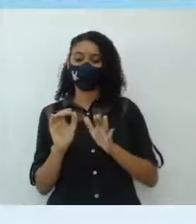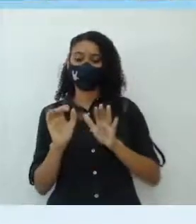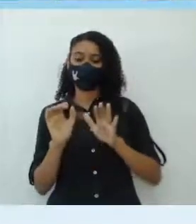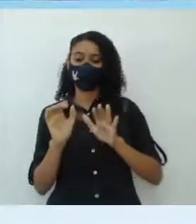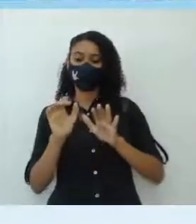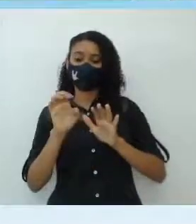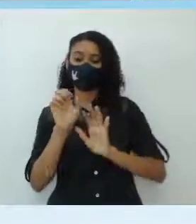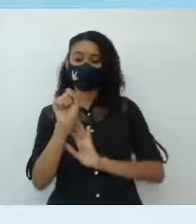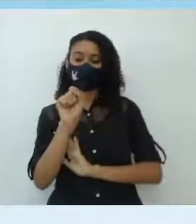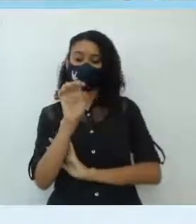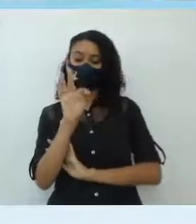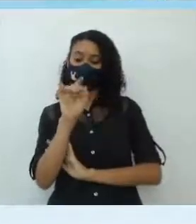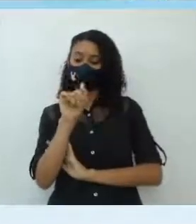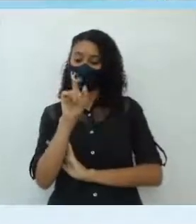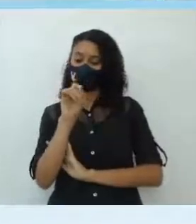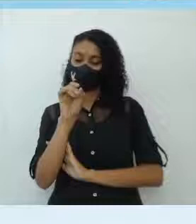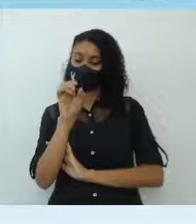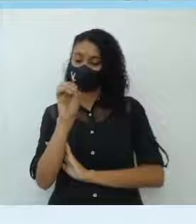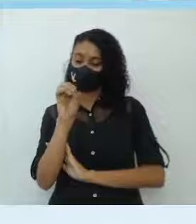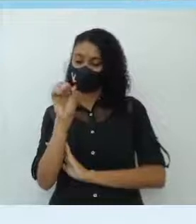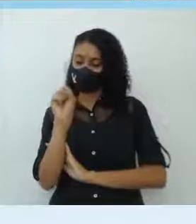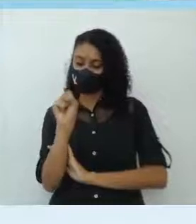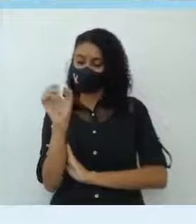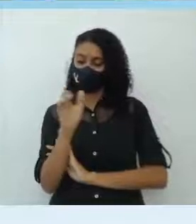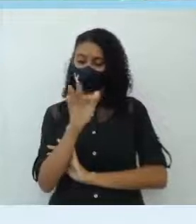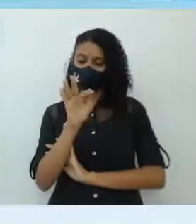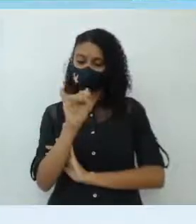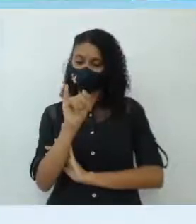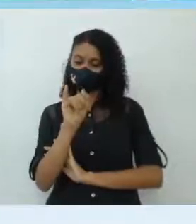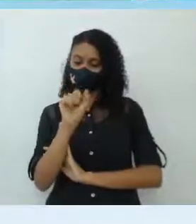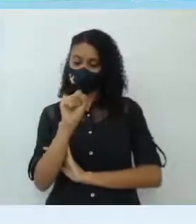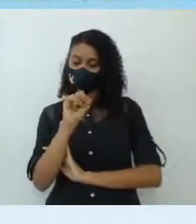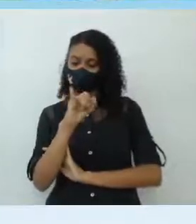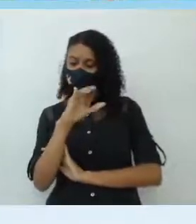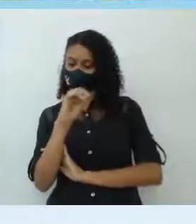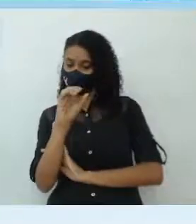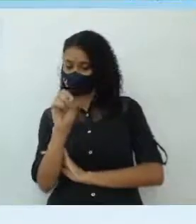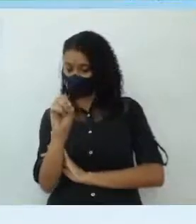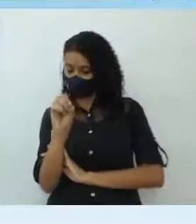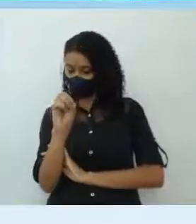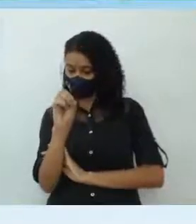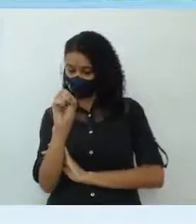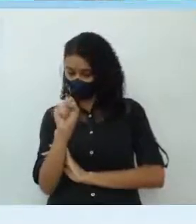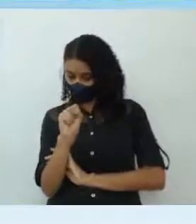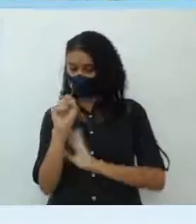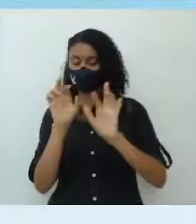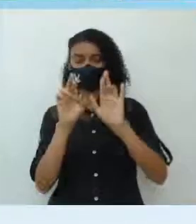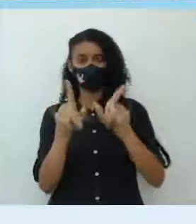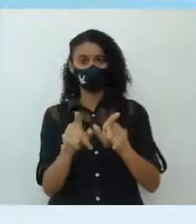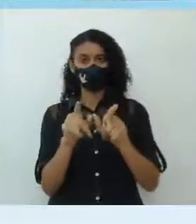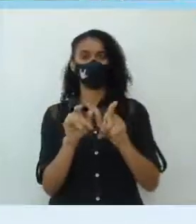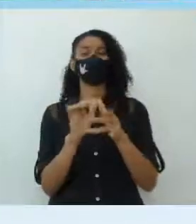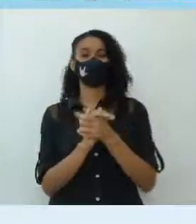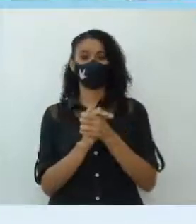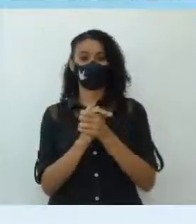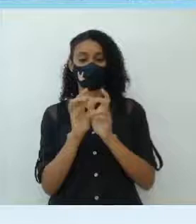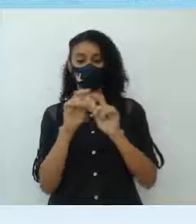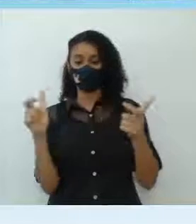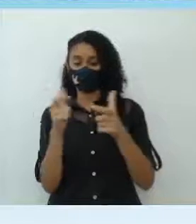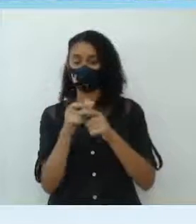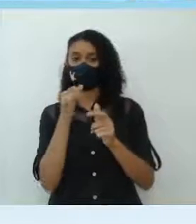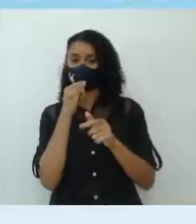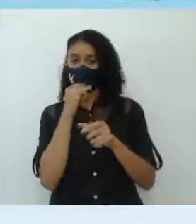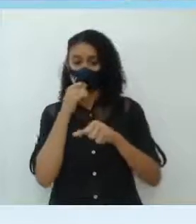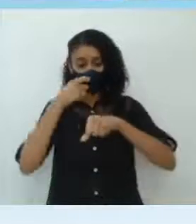dependendo do estado físico, a mesma quantidade de átomos pode ocupar um espaço menor ou um espaço maior. Então, por exemplo, no